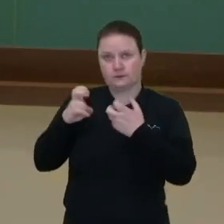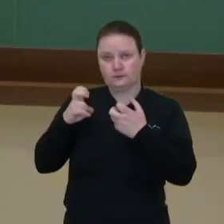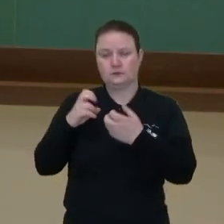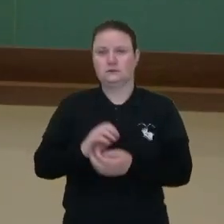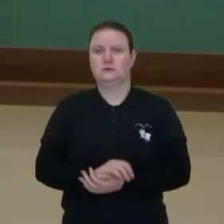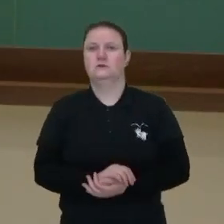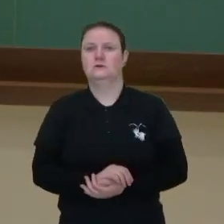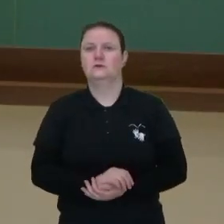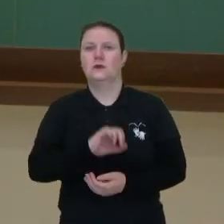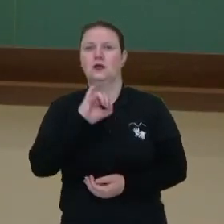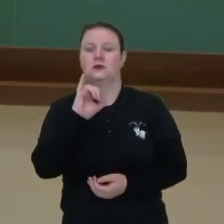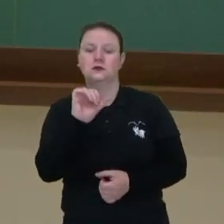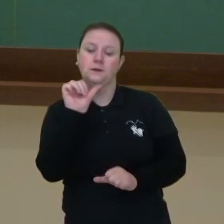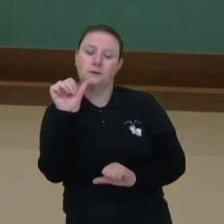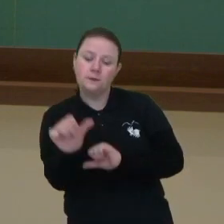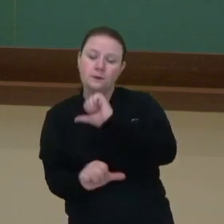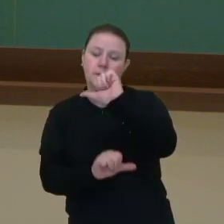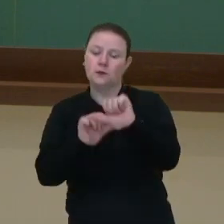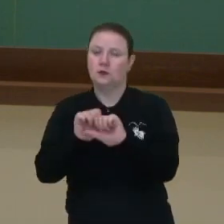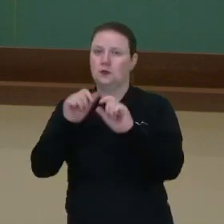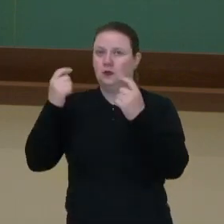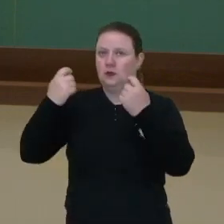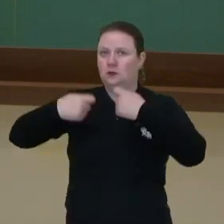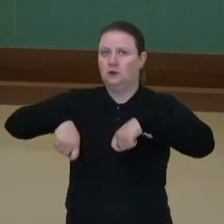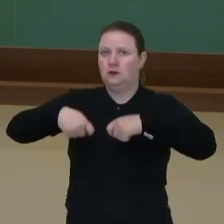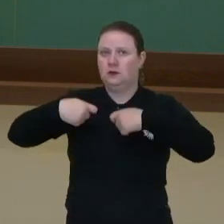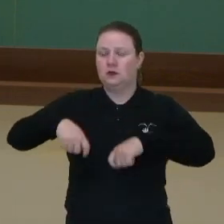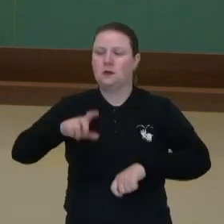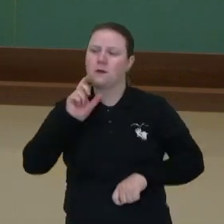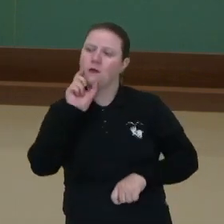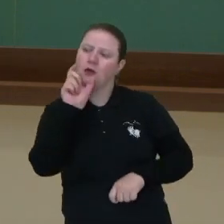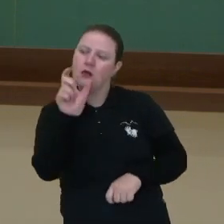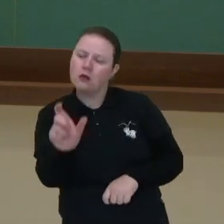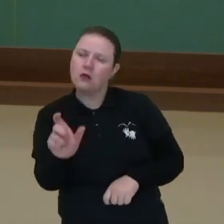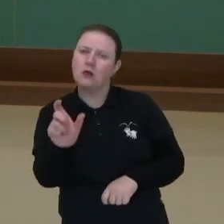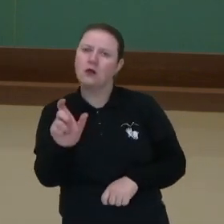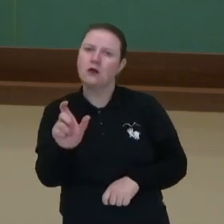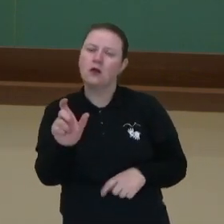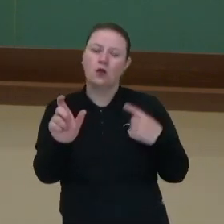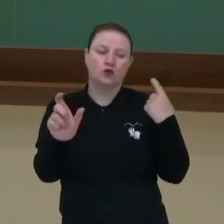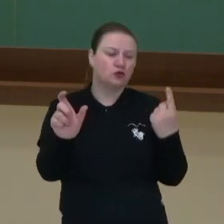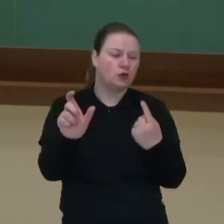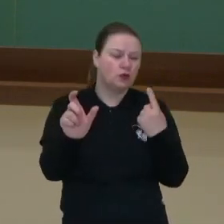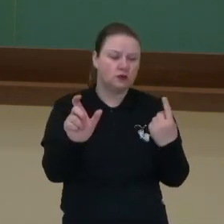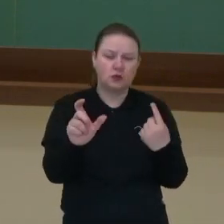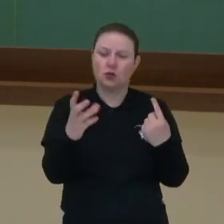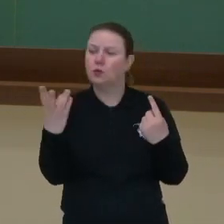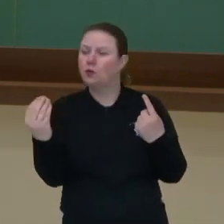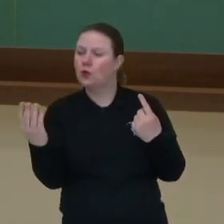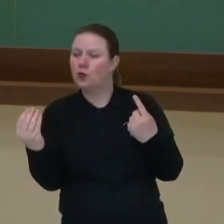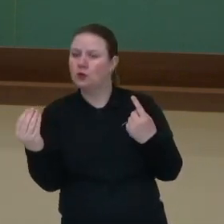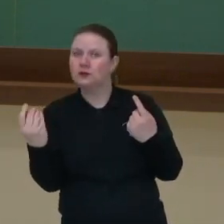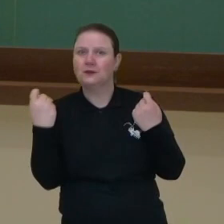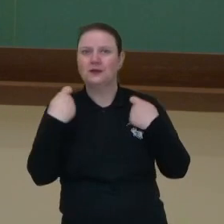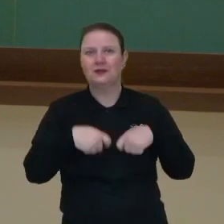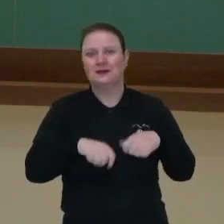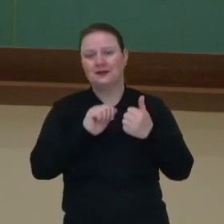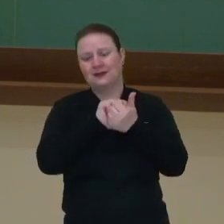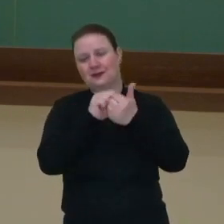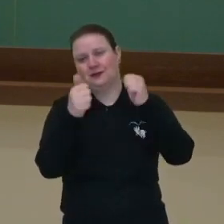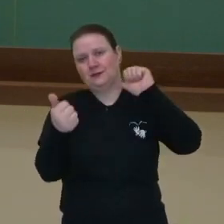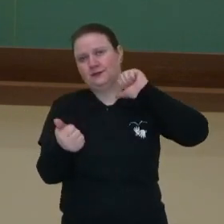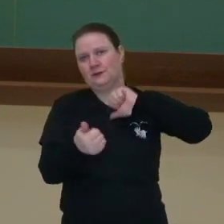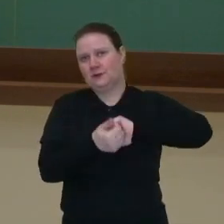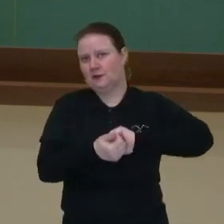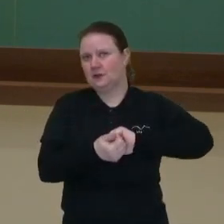eu faço uma modificação de uma palavra ou quando eu mudo do singular para o plural, então eu tenho que fazer também